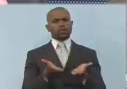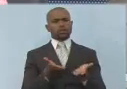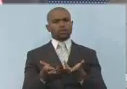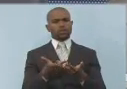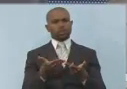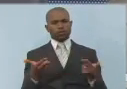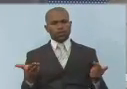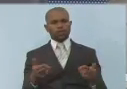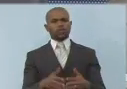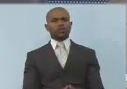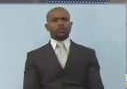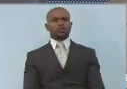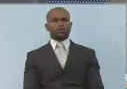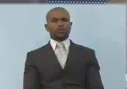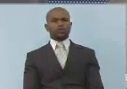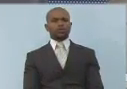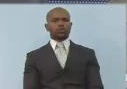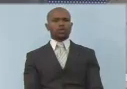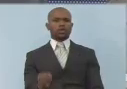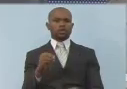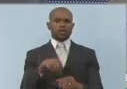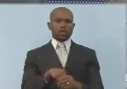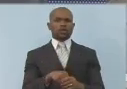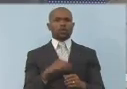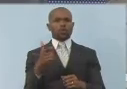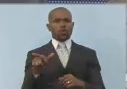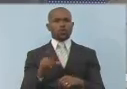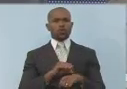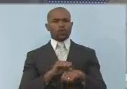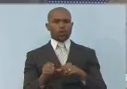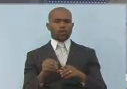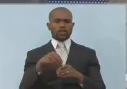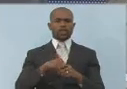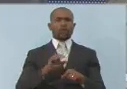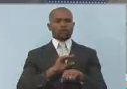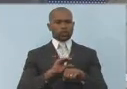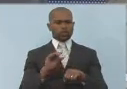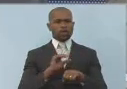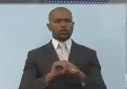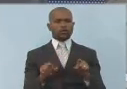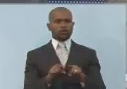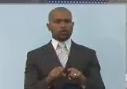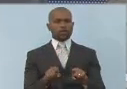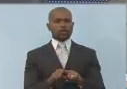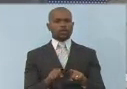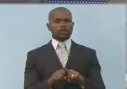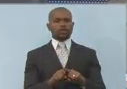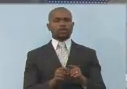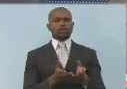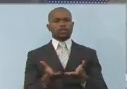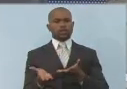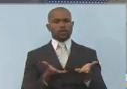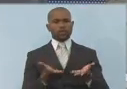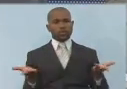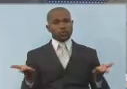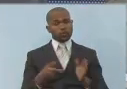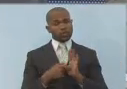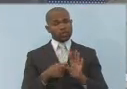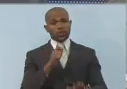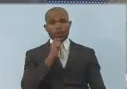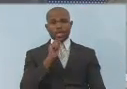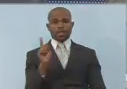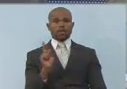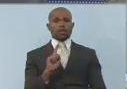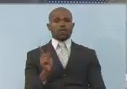Então, está na composição de outros valores aqui, mas também é investimento, né? Porque não é um serviço hoje ainda oferecido.